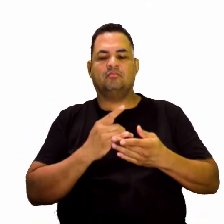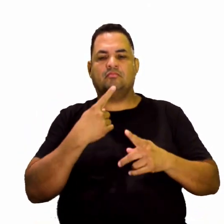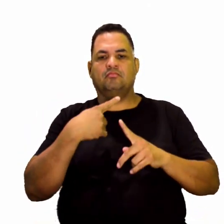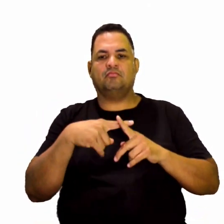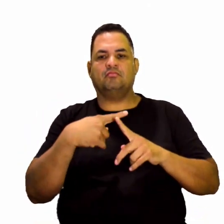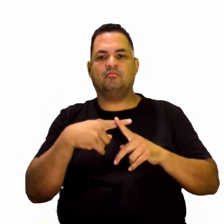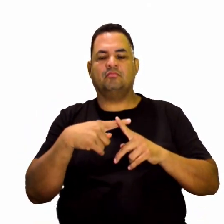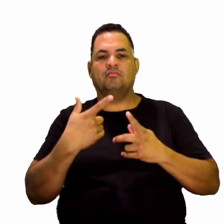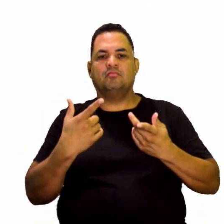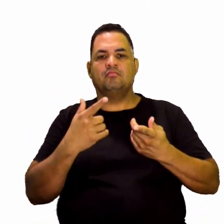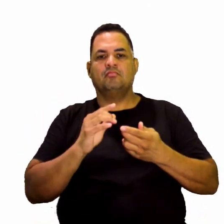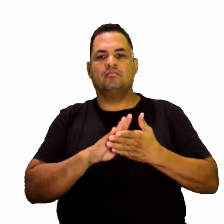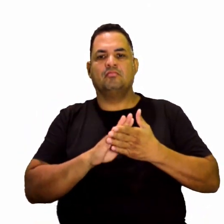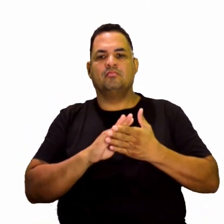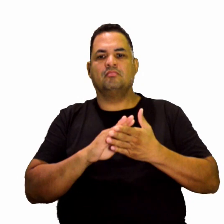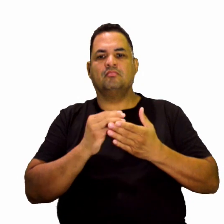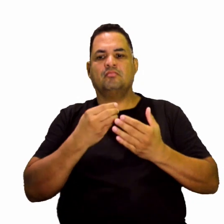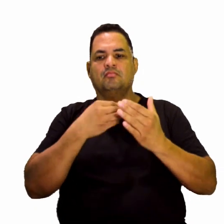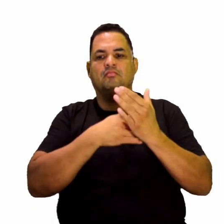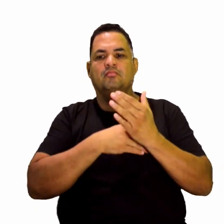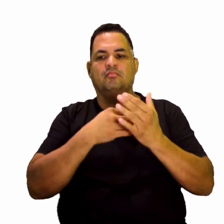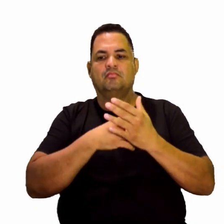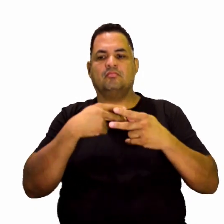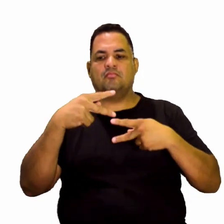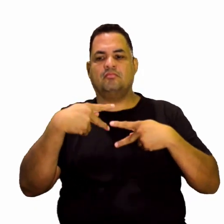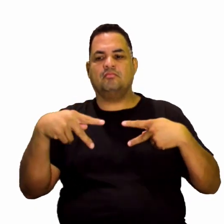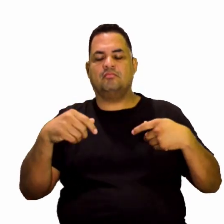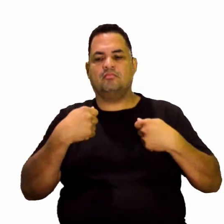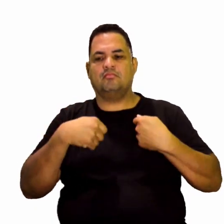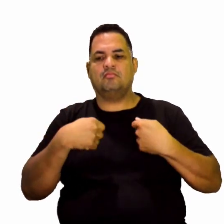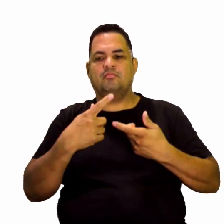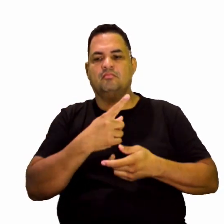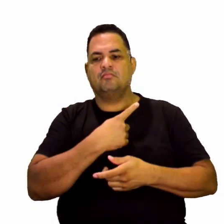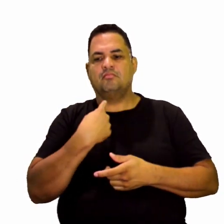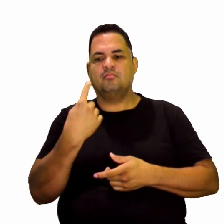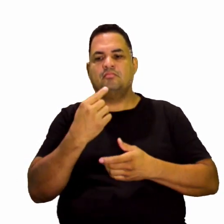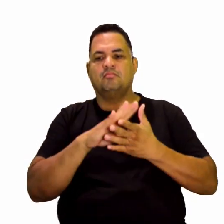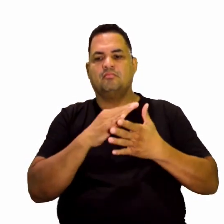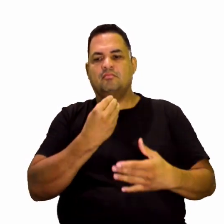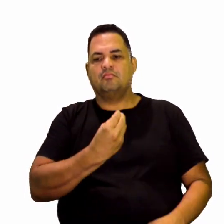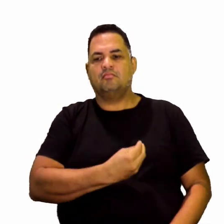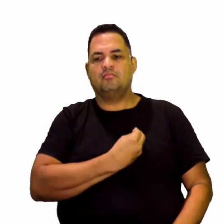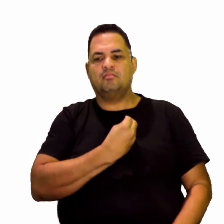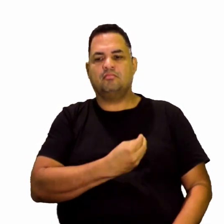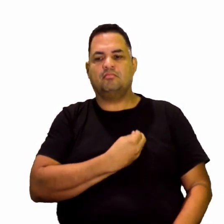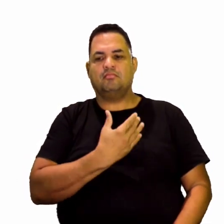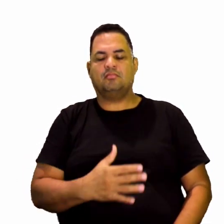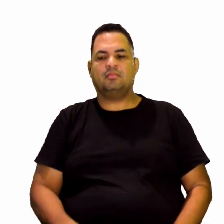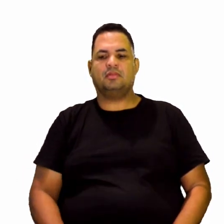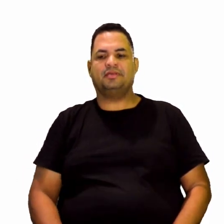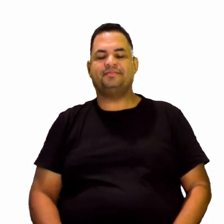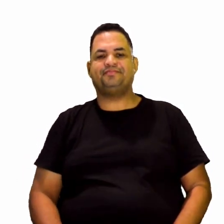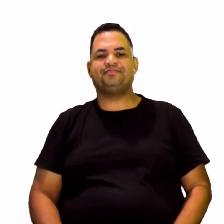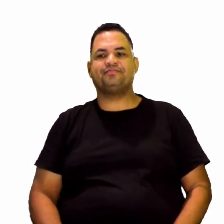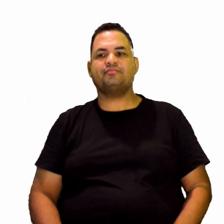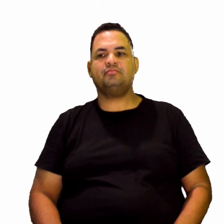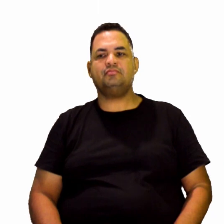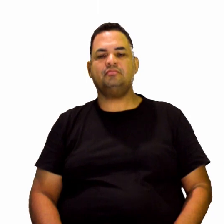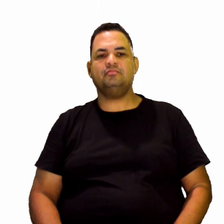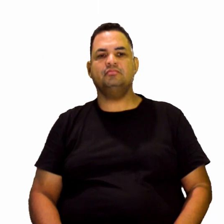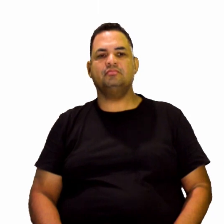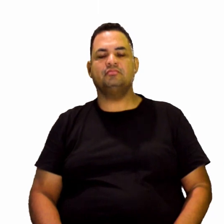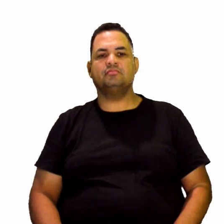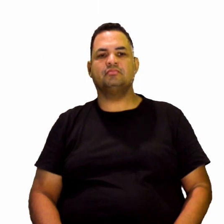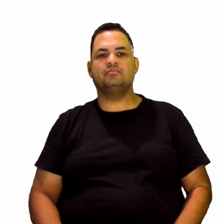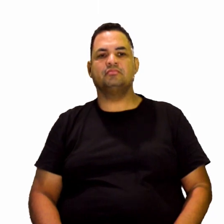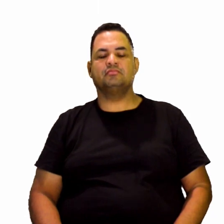Porque justamente é a parte que vai codificar as proteínas aí necessárias para a nossa existência. Beleza, pessoal?